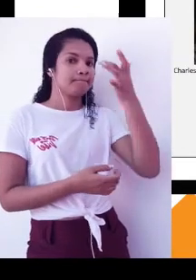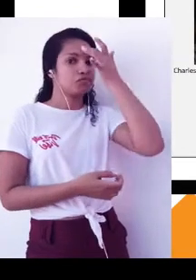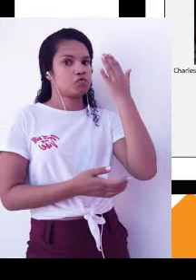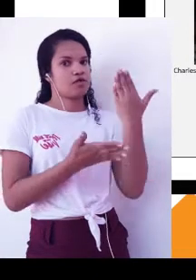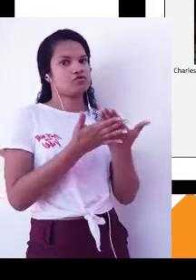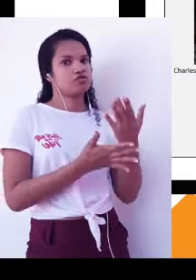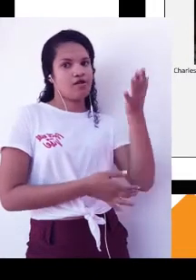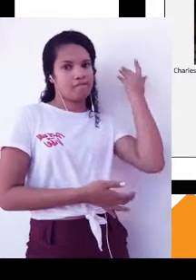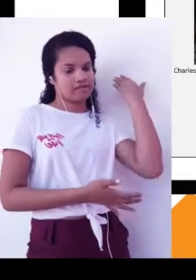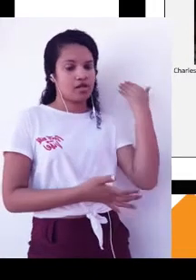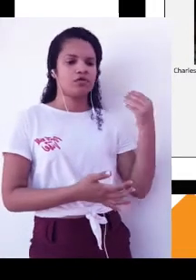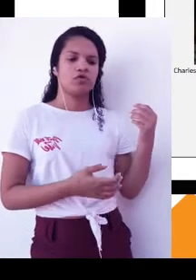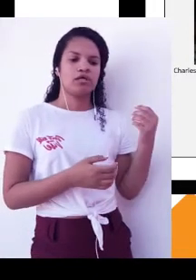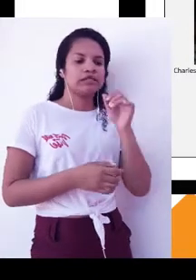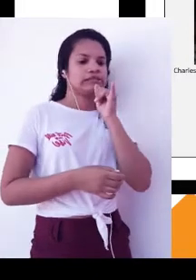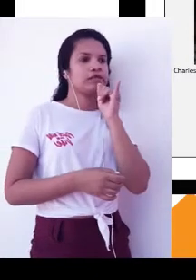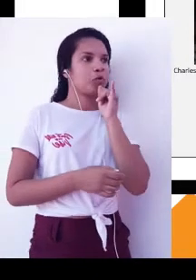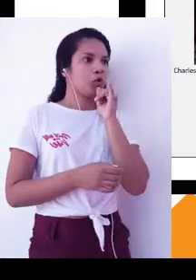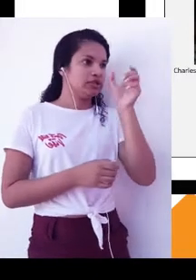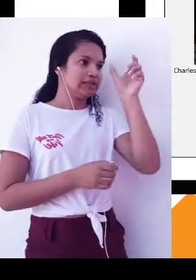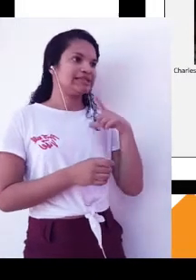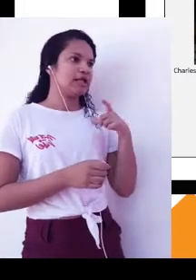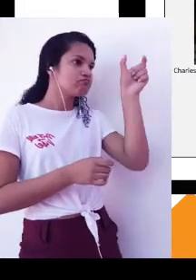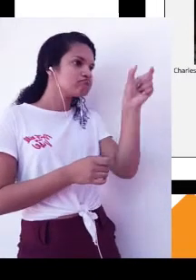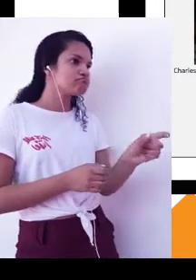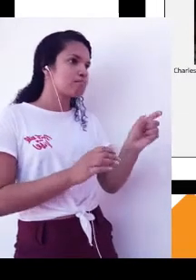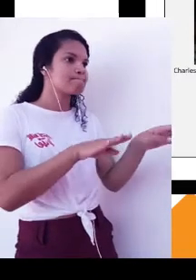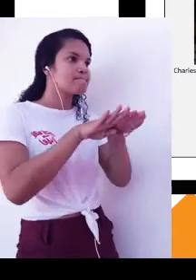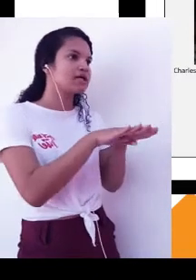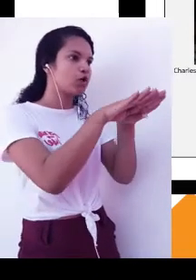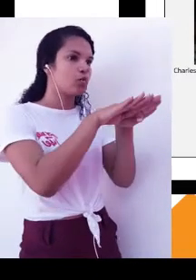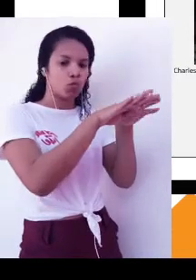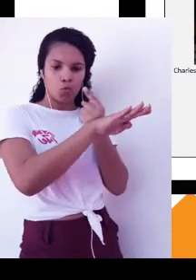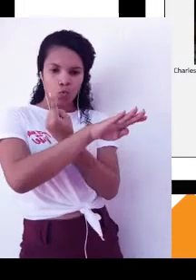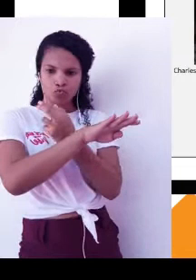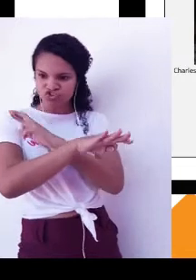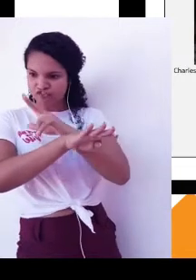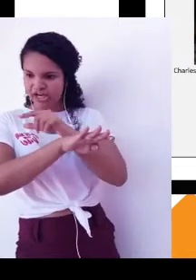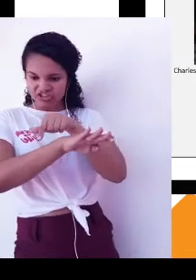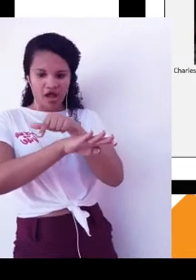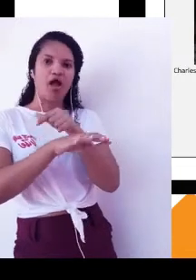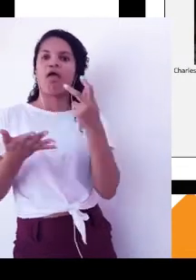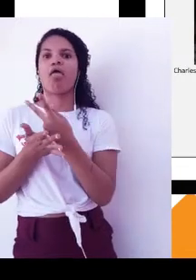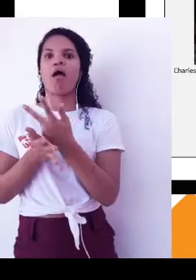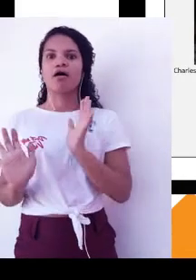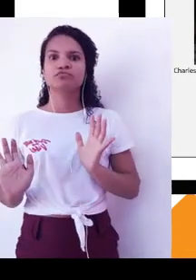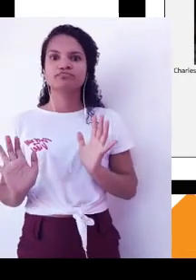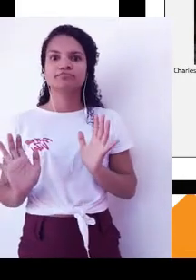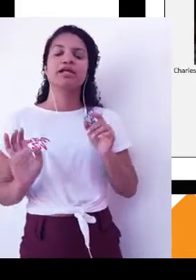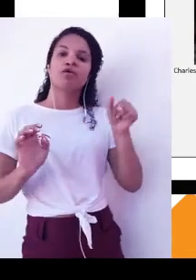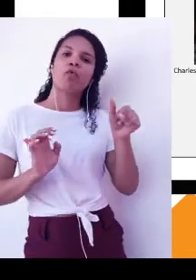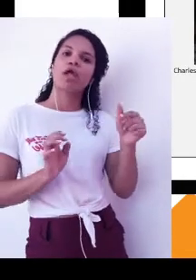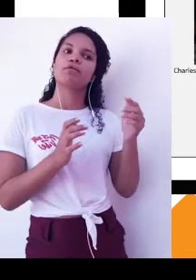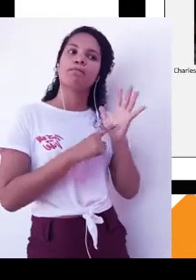um distanciamento de um tipo característico da espécie. O Darwin passa a ver essas variações como combustível